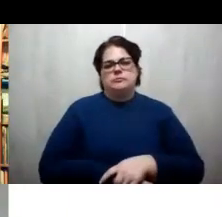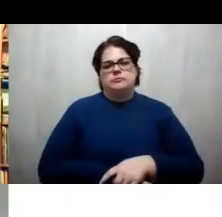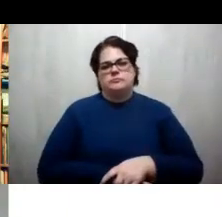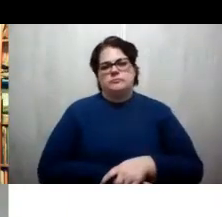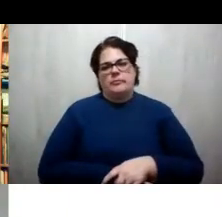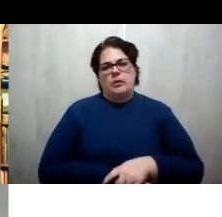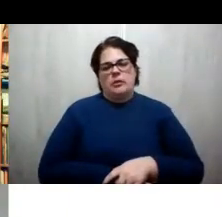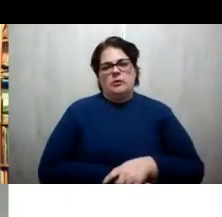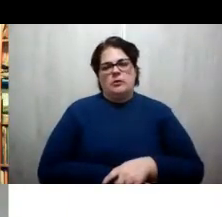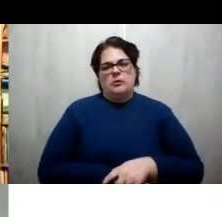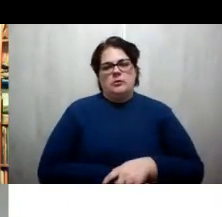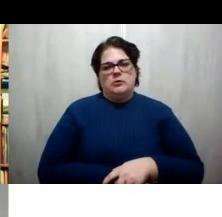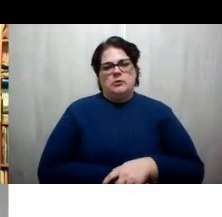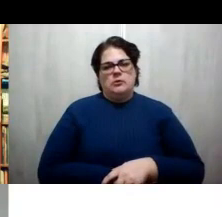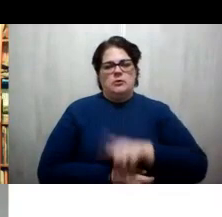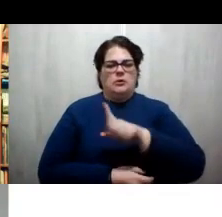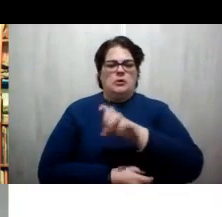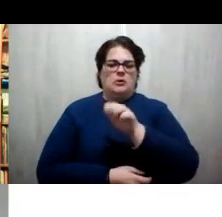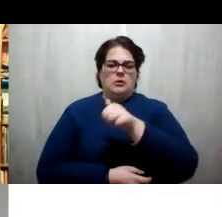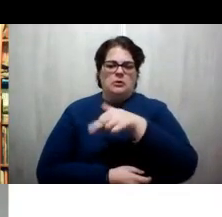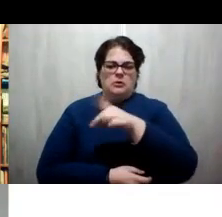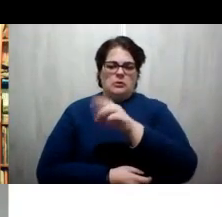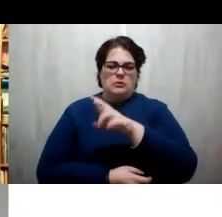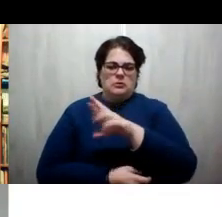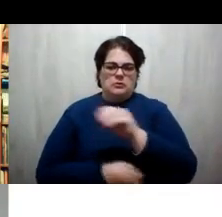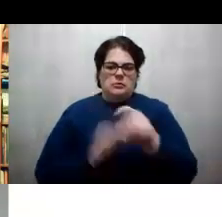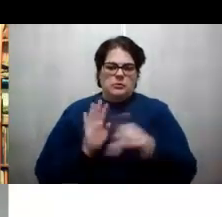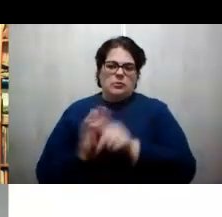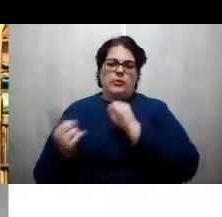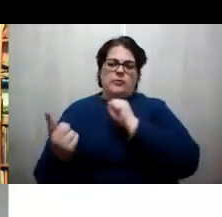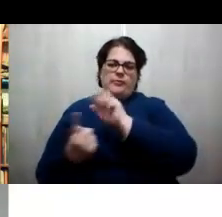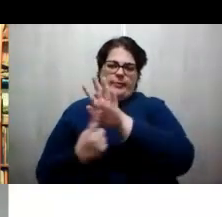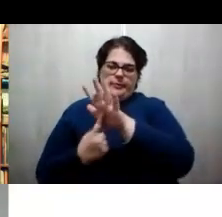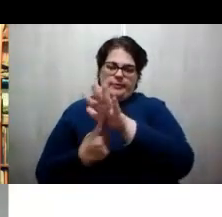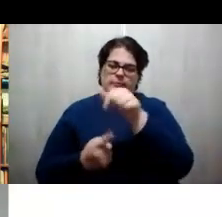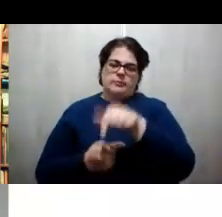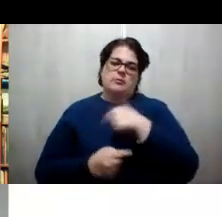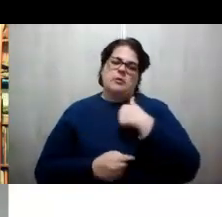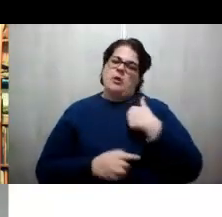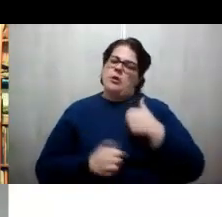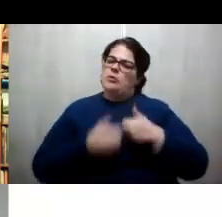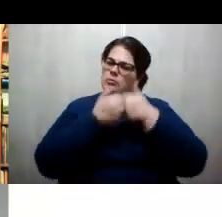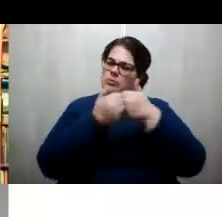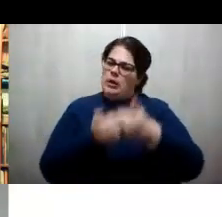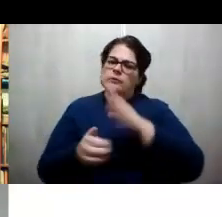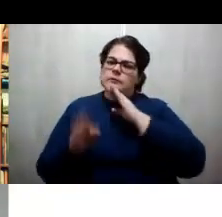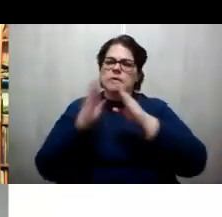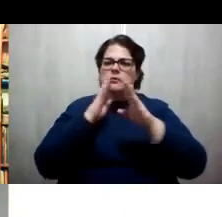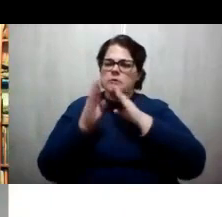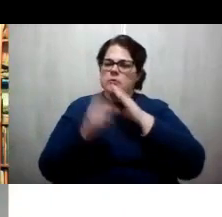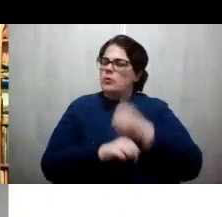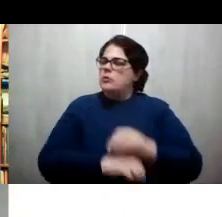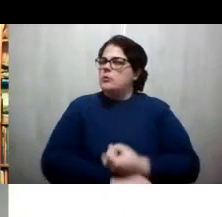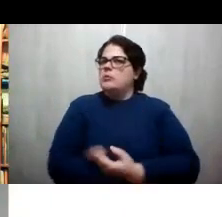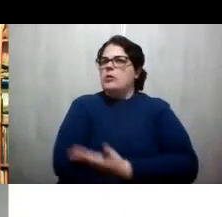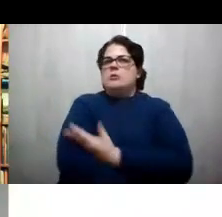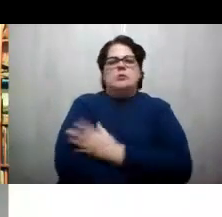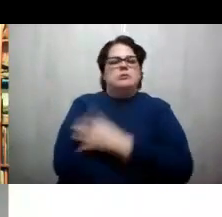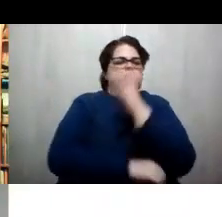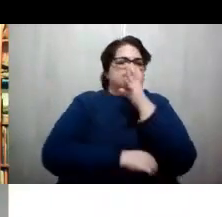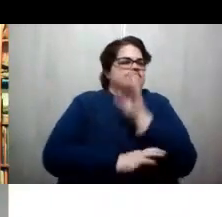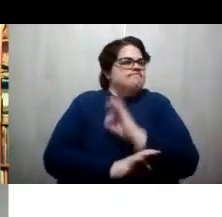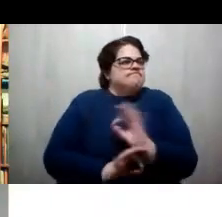obrigada, Célia. aqui da nossa FPEL, né? Eu acompanhei pelo Facebook, foi emocionante, incrível.